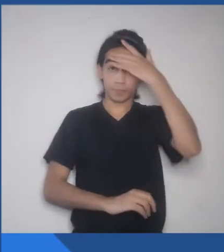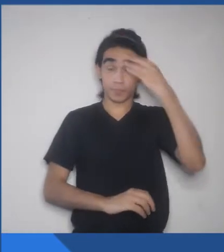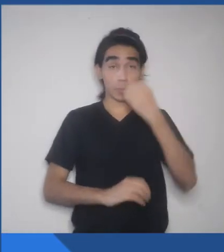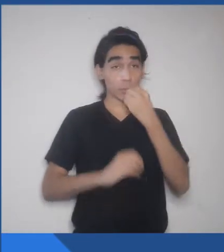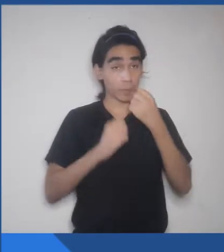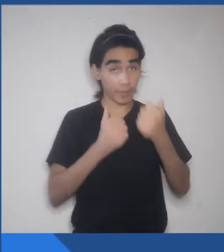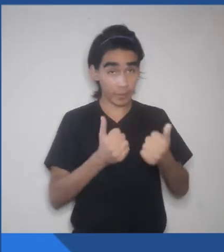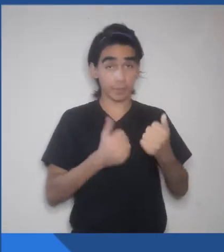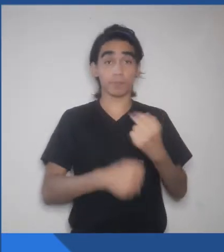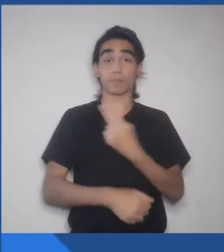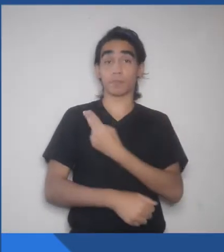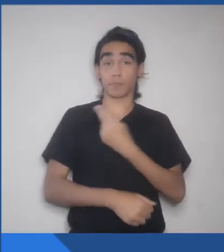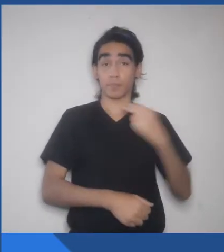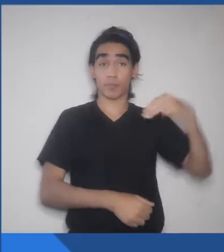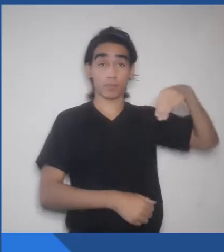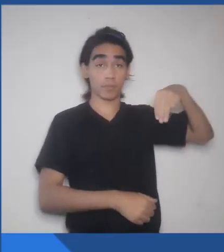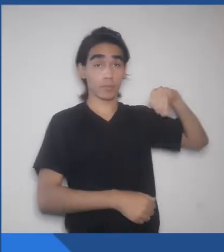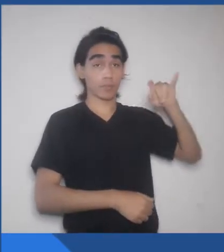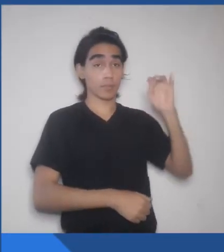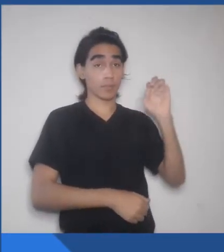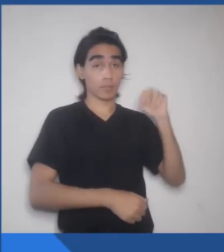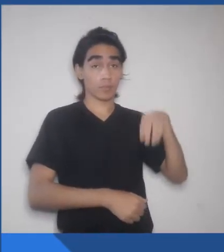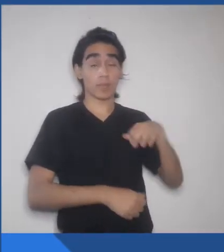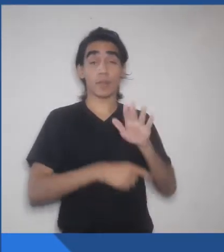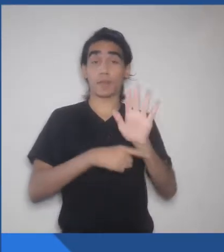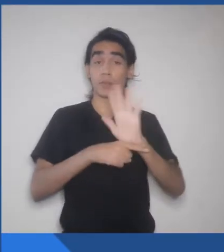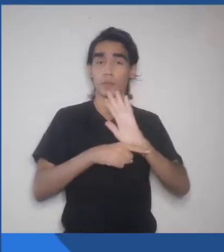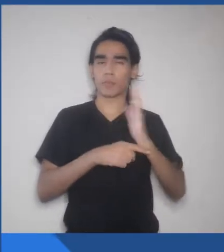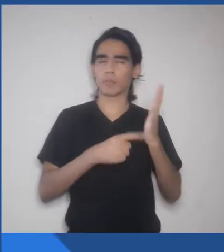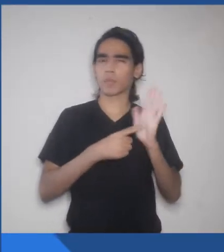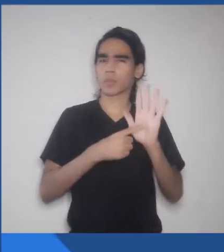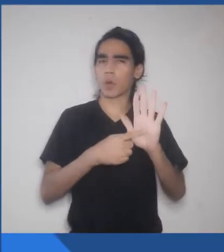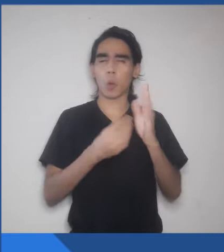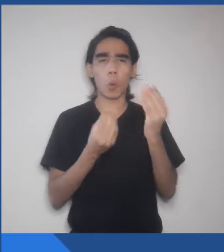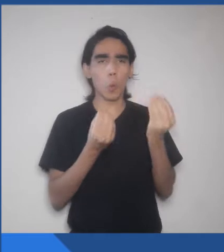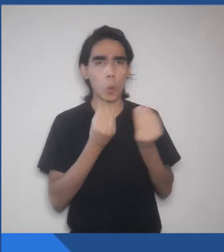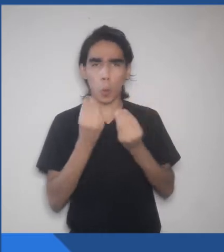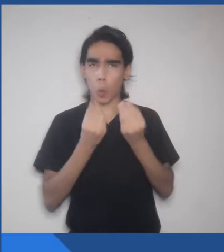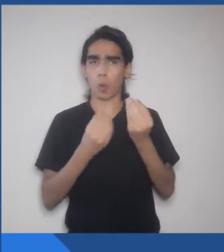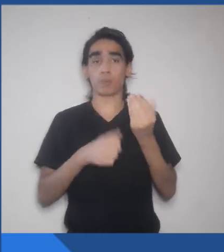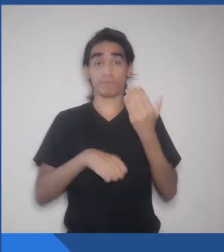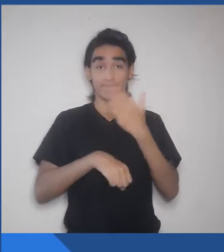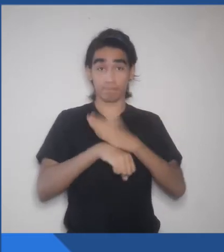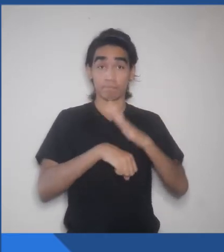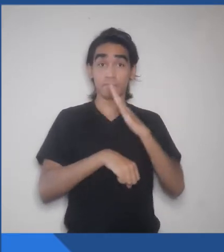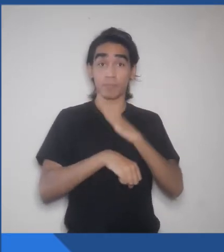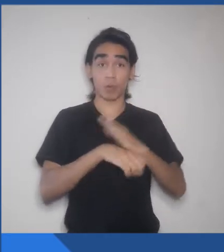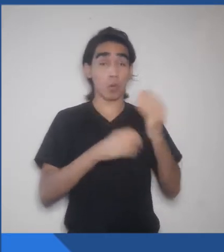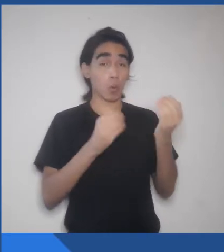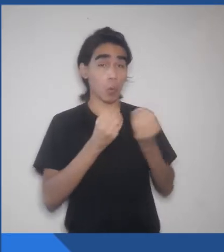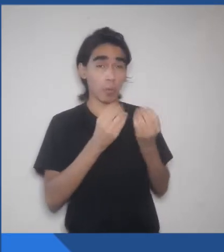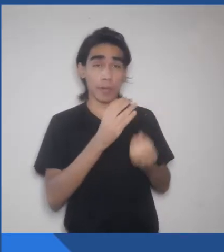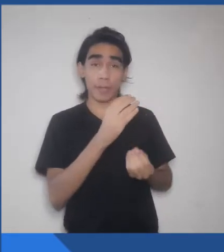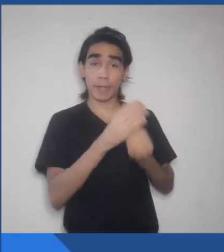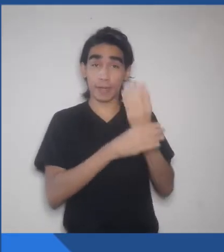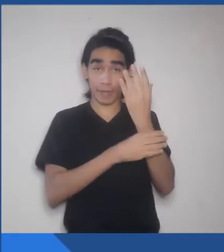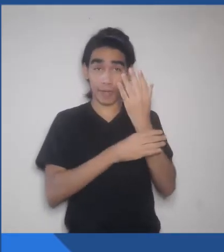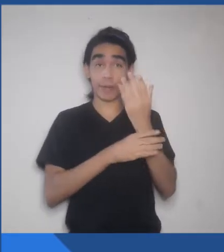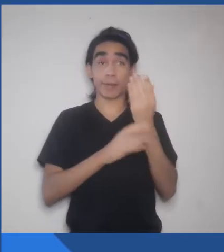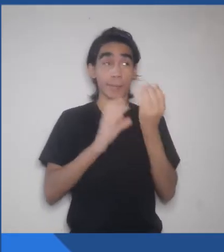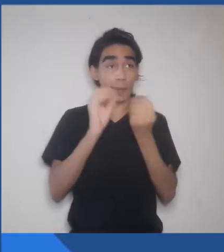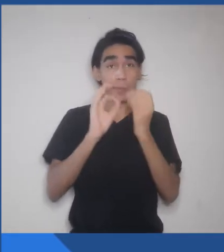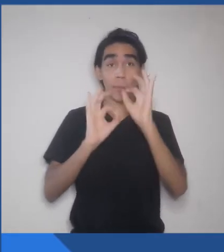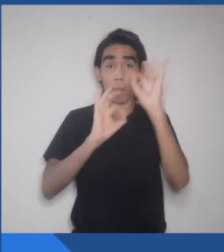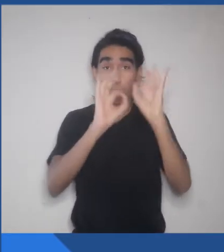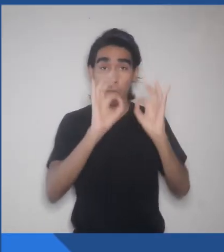Olá pessoal, tudo bem? Eu sou o Milton e nesse vídeo eu vou mostrar para vocês na prática como a gente pode criar e configurar os